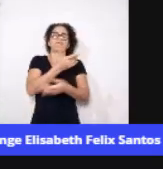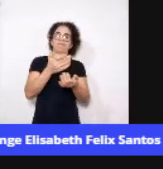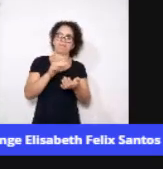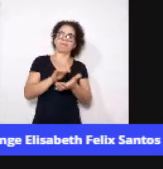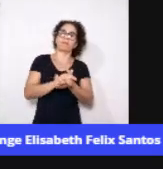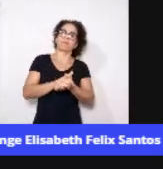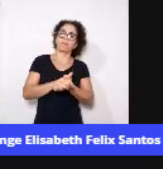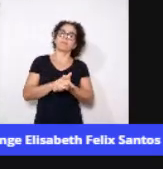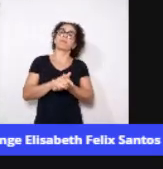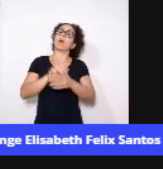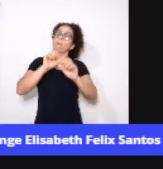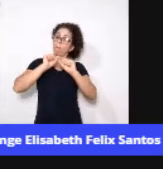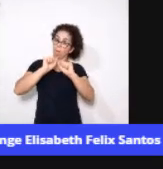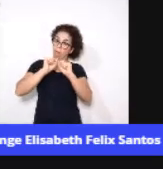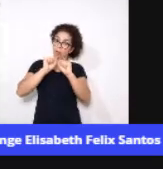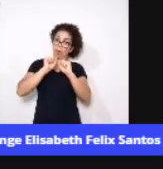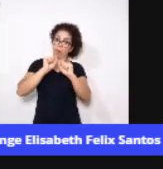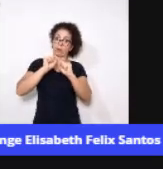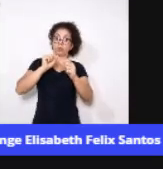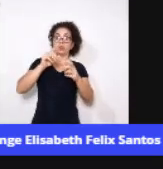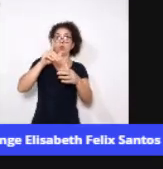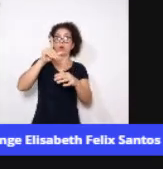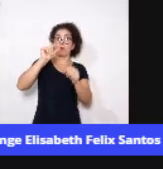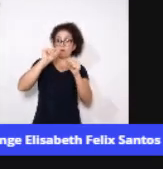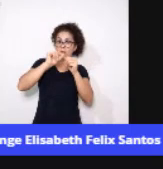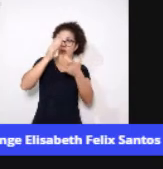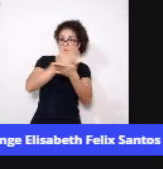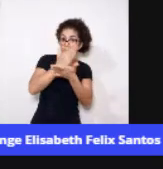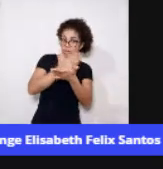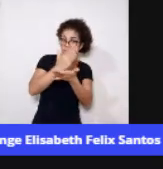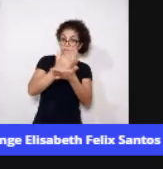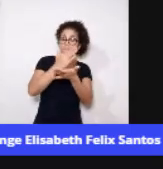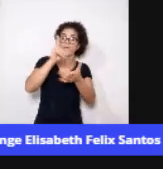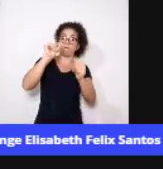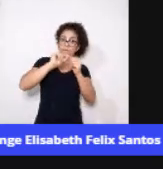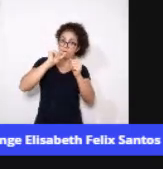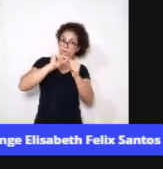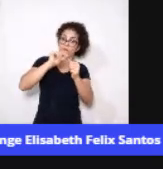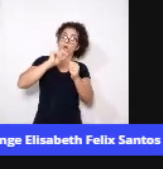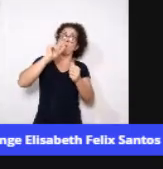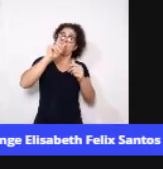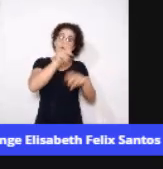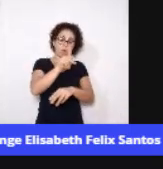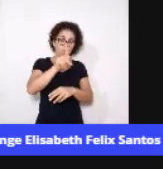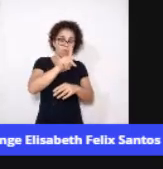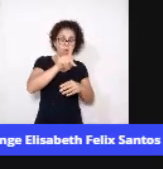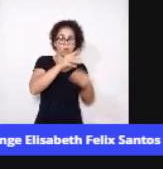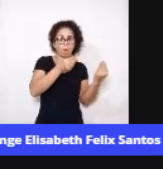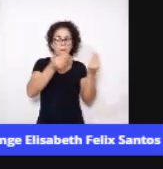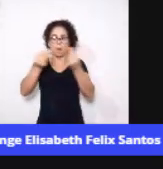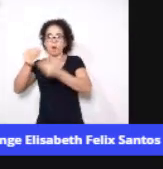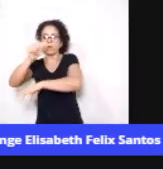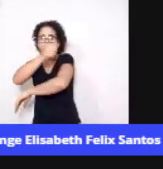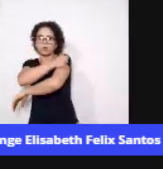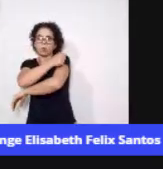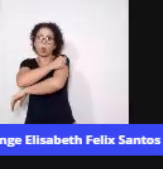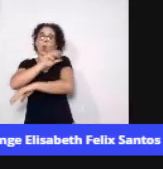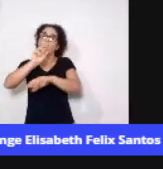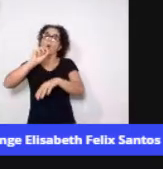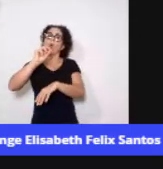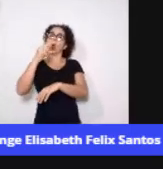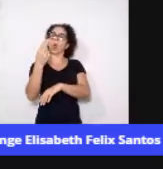pelo professor para o aluno, ou o aluno ter um caderno de anotações. E nós vamos dar a nomenclatura de caderno de